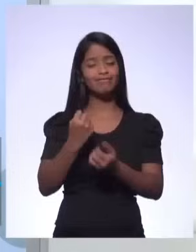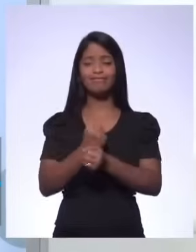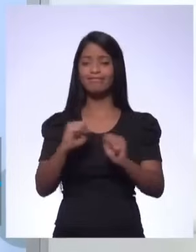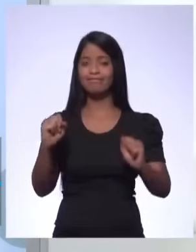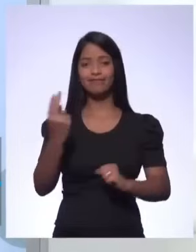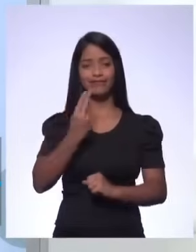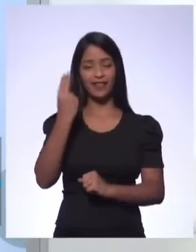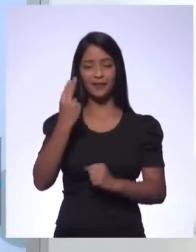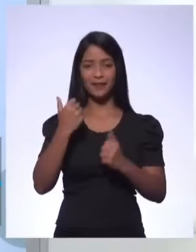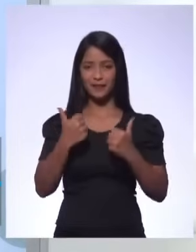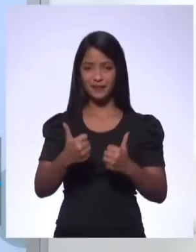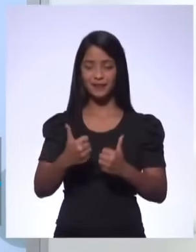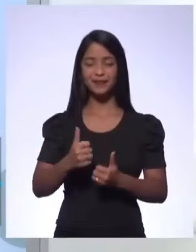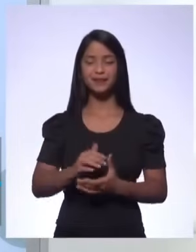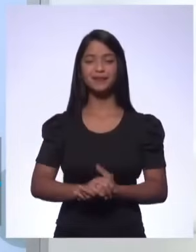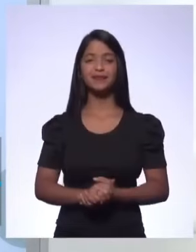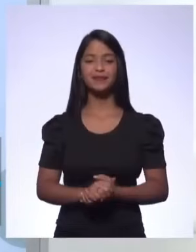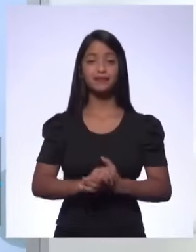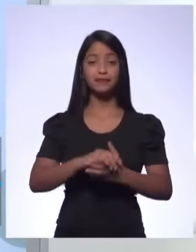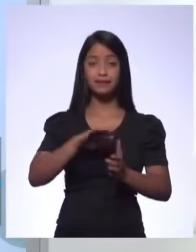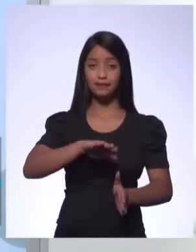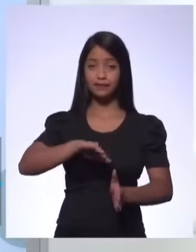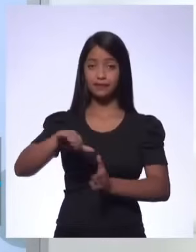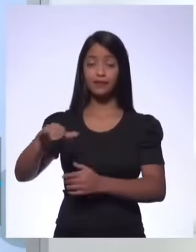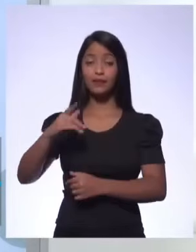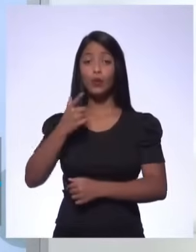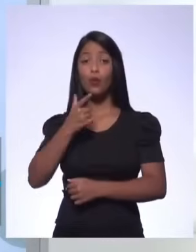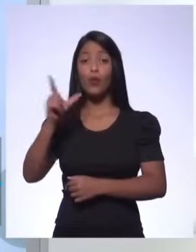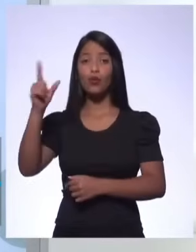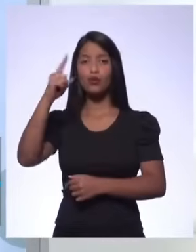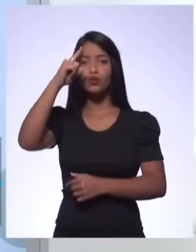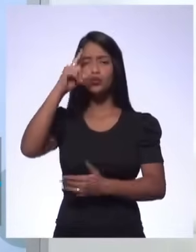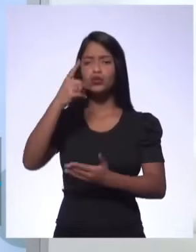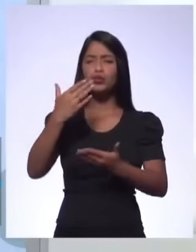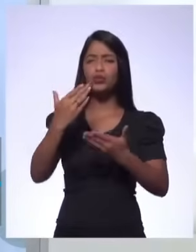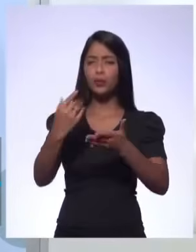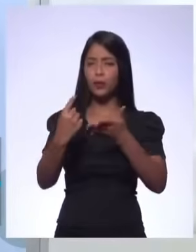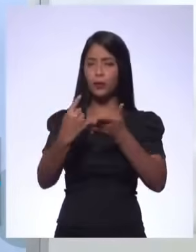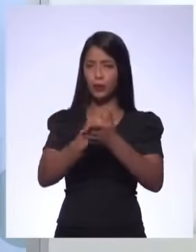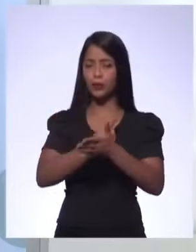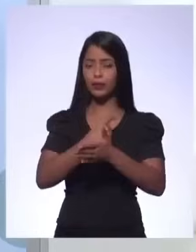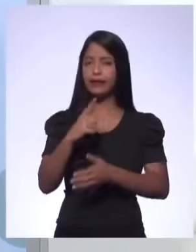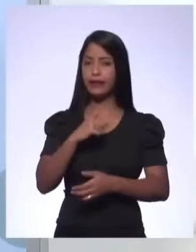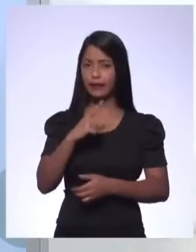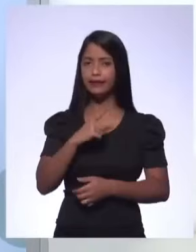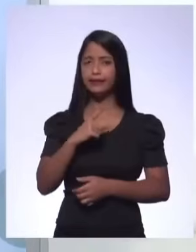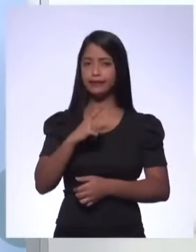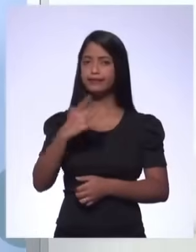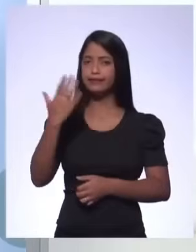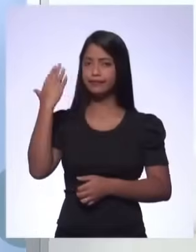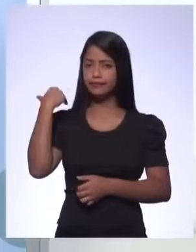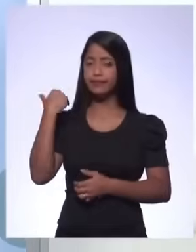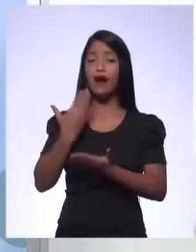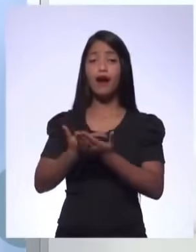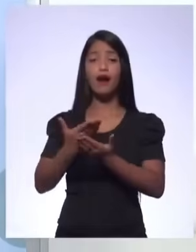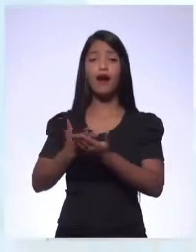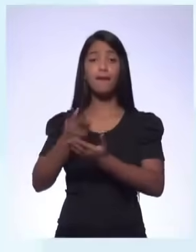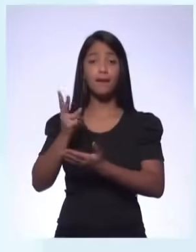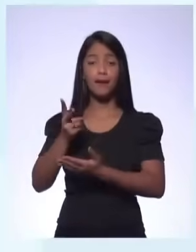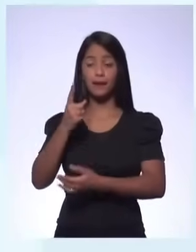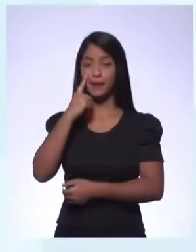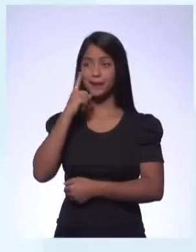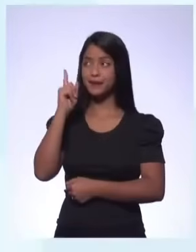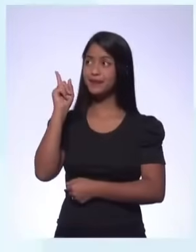Muito bem. Aí veio uma outra perguntinha, certo? Que vocês fizeram também na mesma aula, ó.